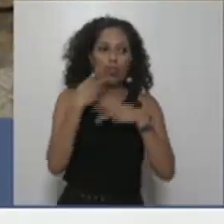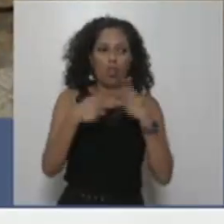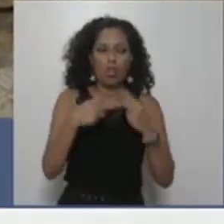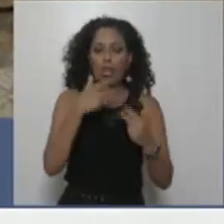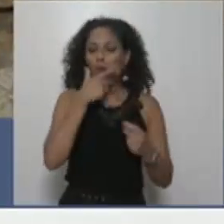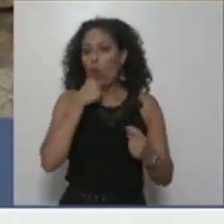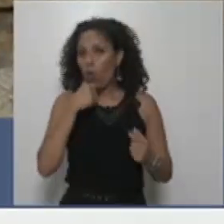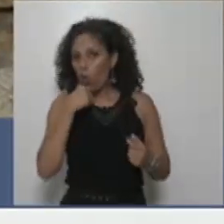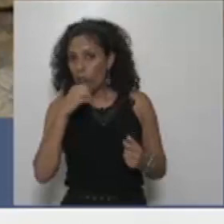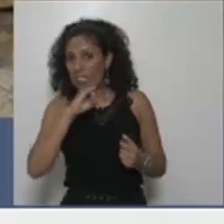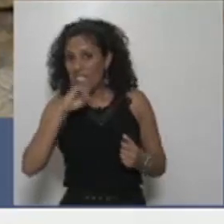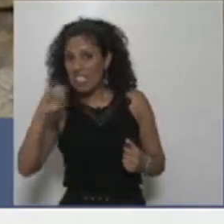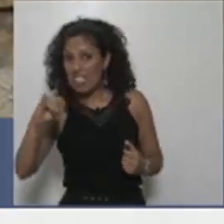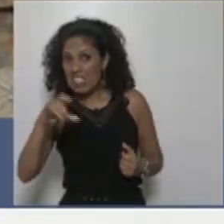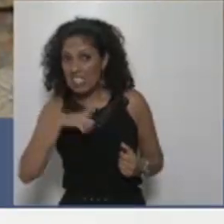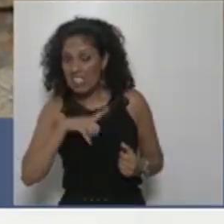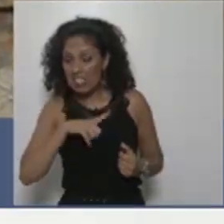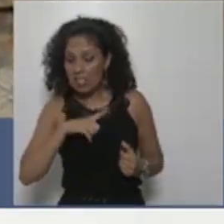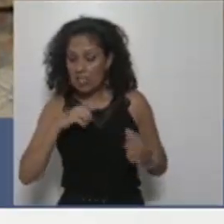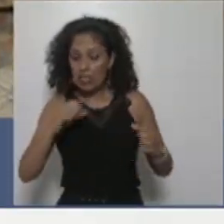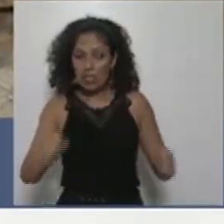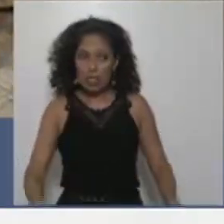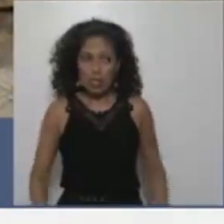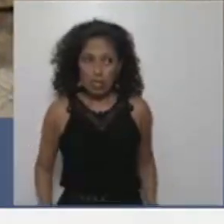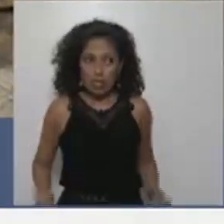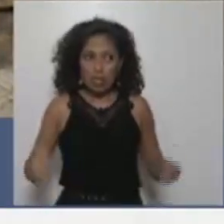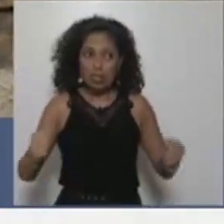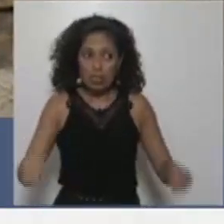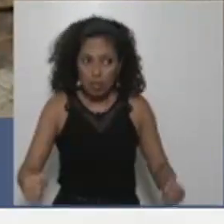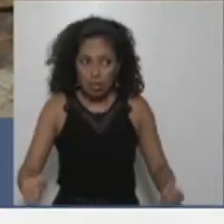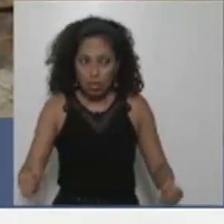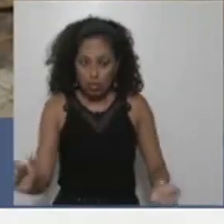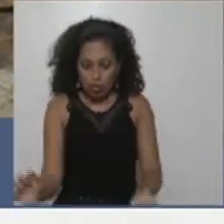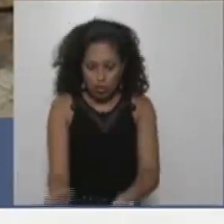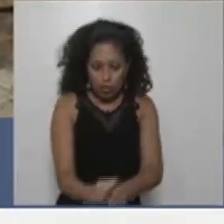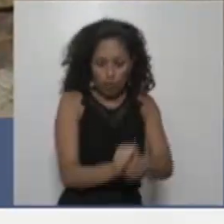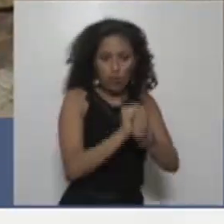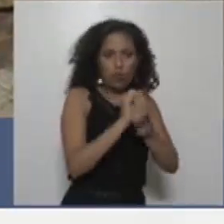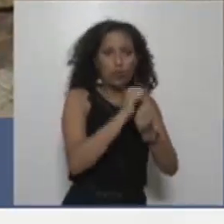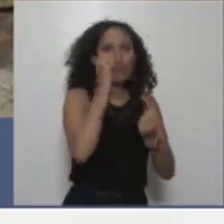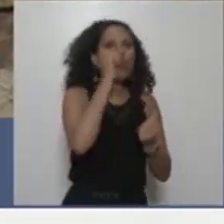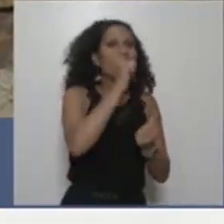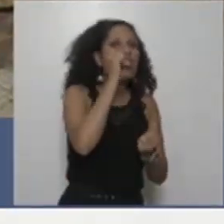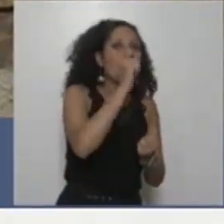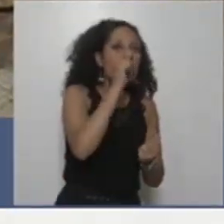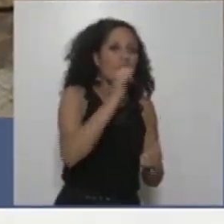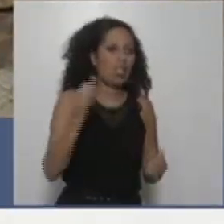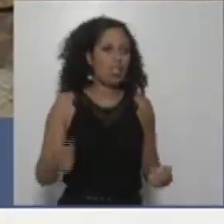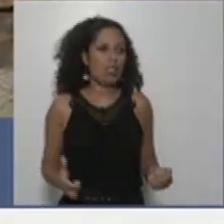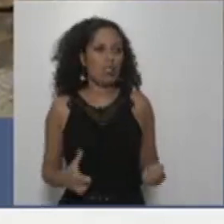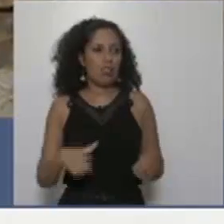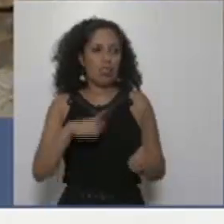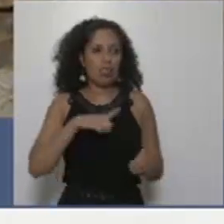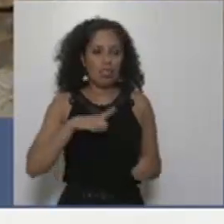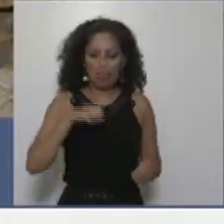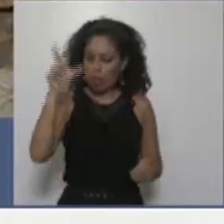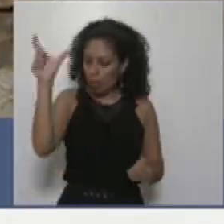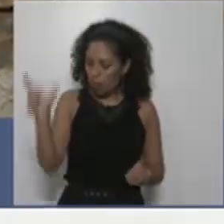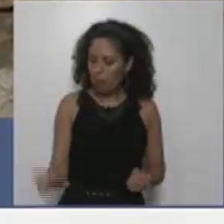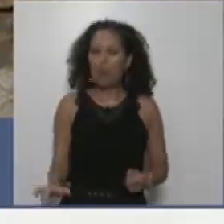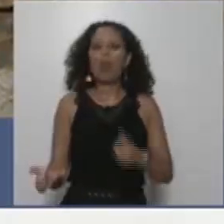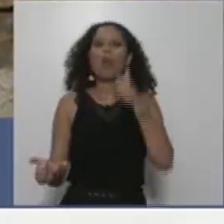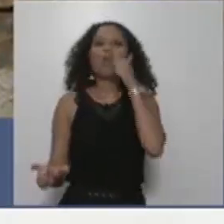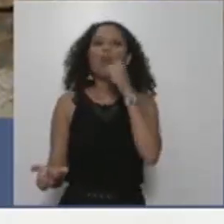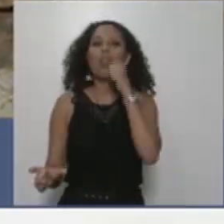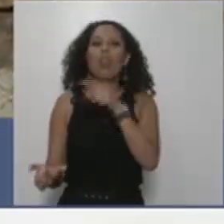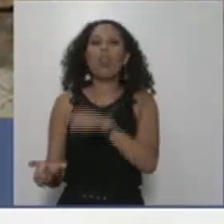caso tiver necessidades especiais, acompanhado de mulheres. Ou seja, a presença da mulher